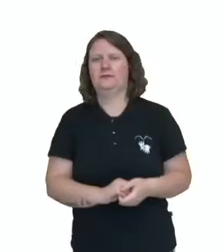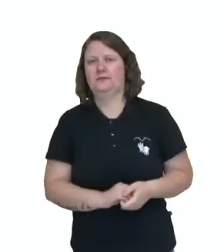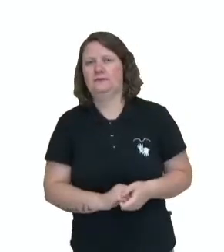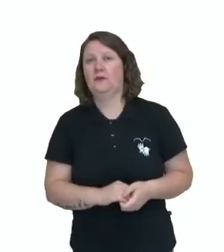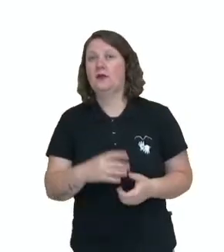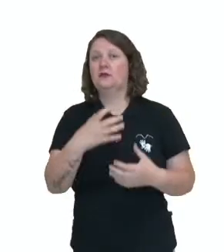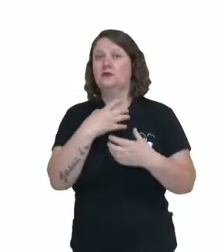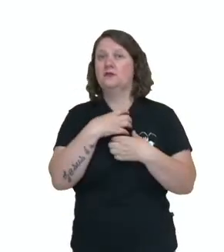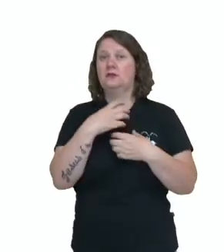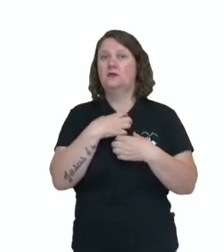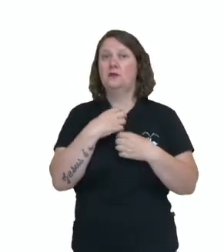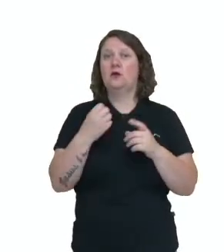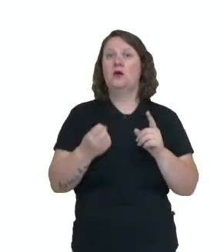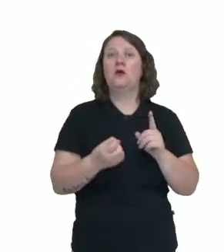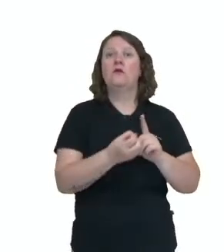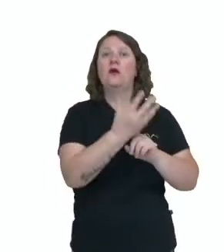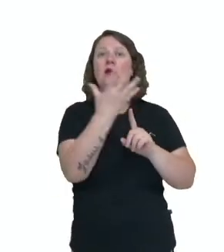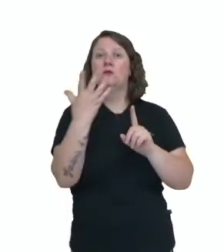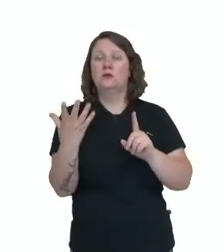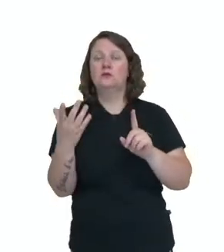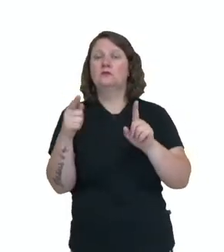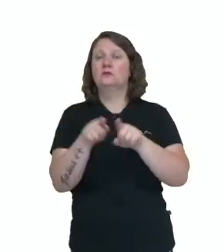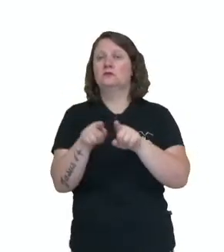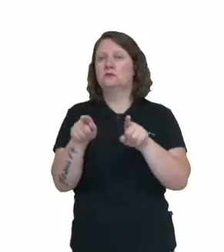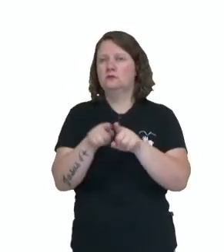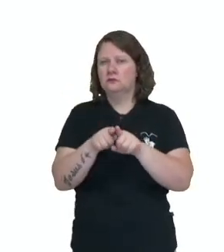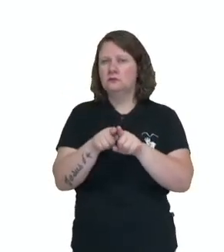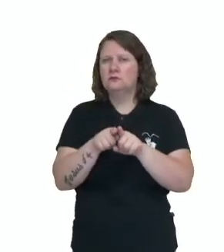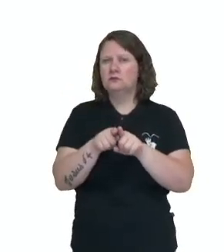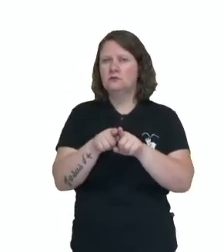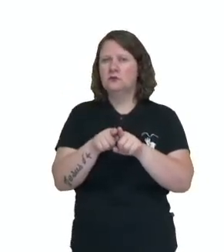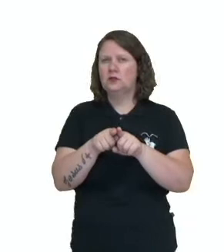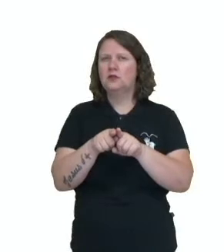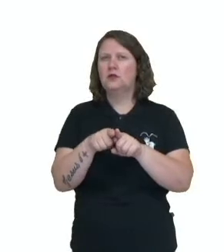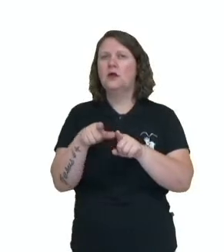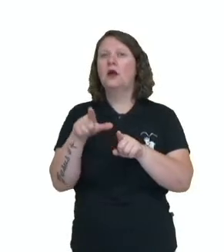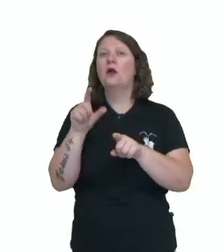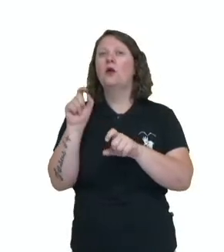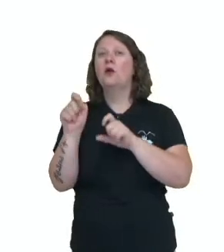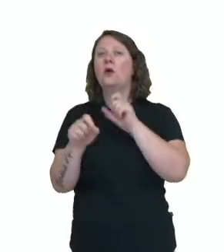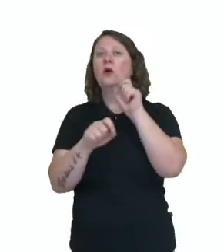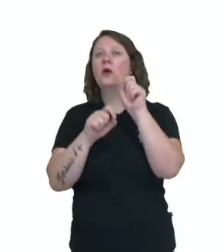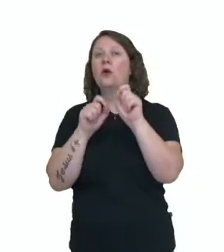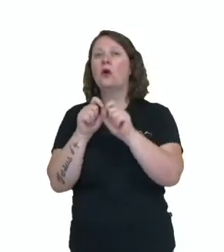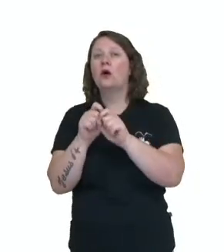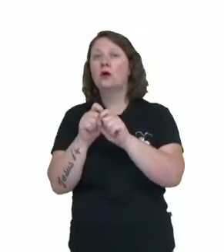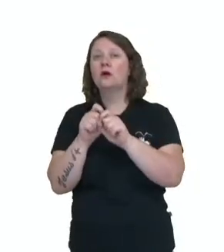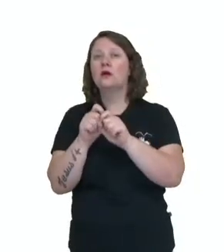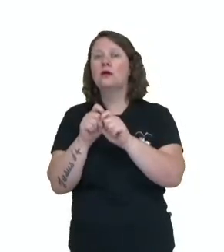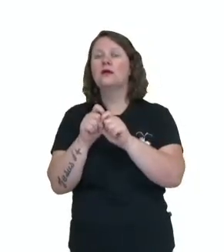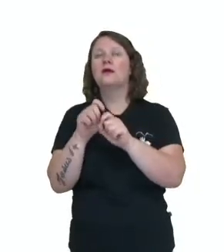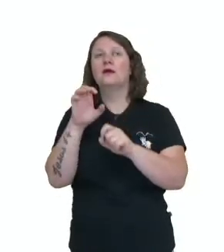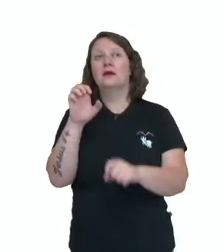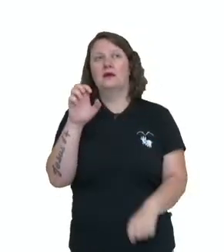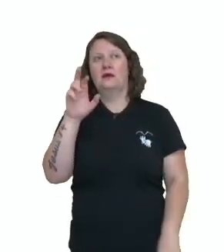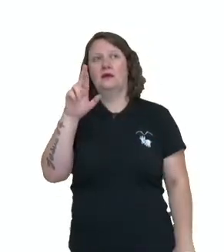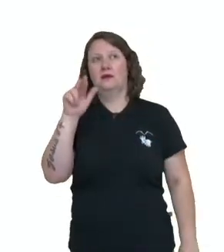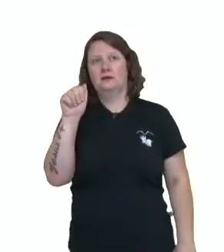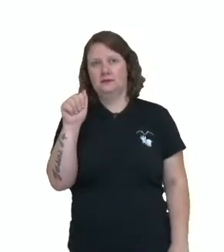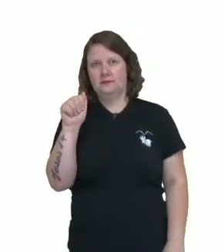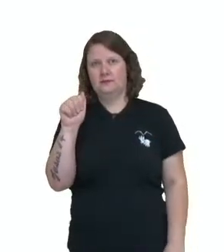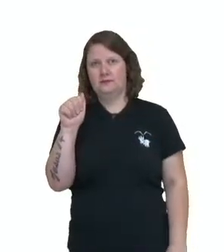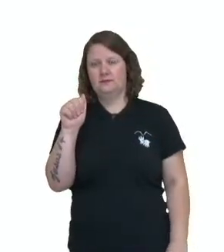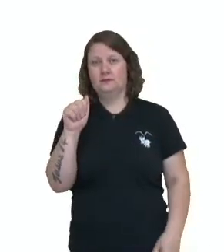verbal descobriram e também a forma verbal era. Então, duas formas verbais, duas